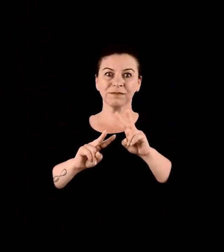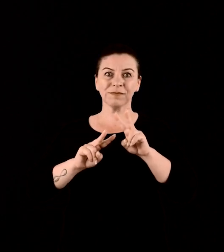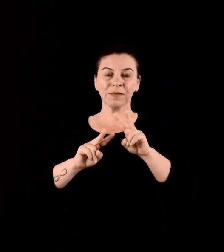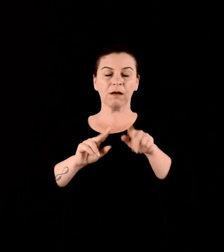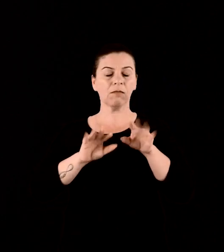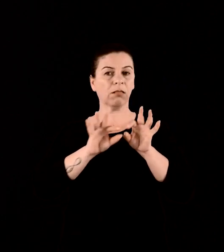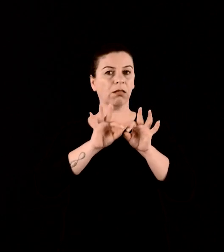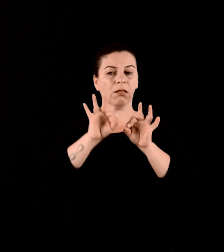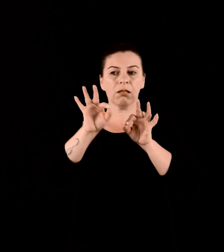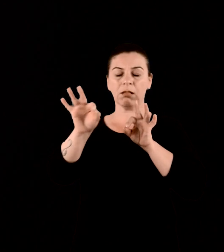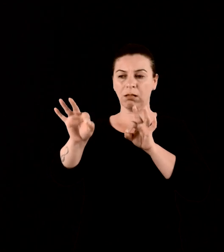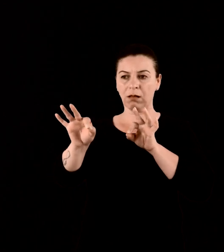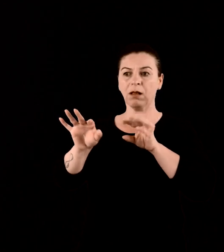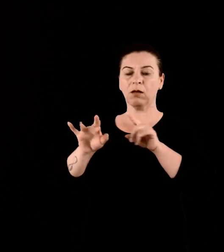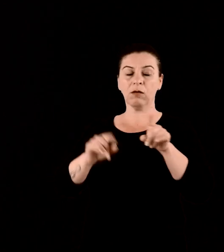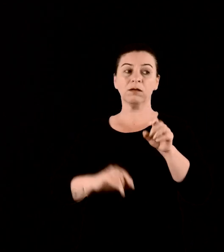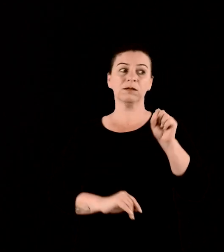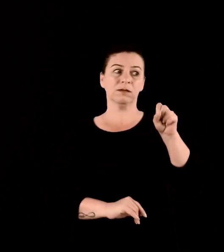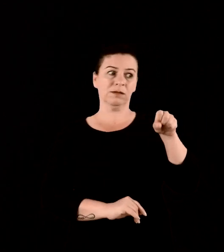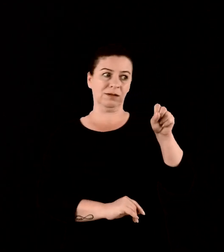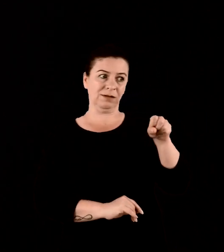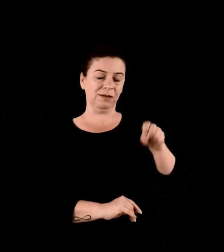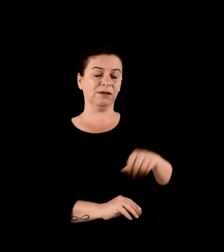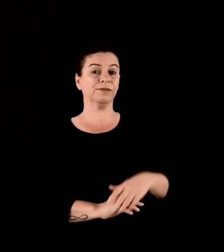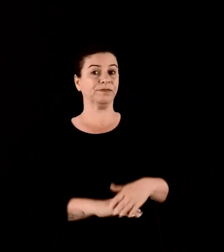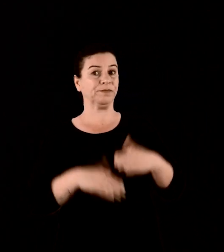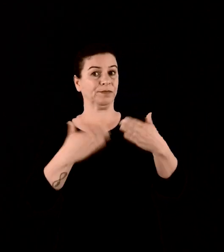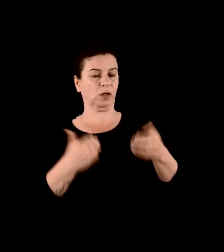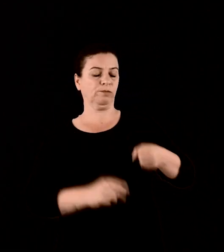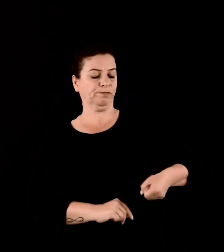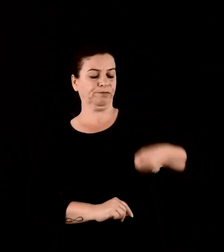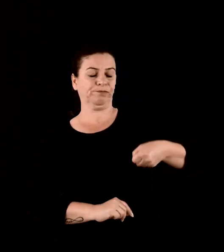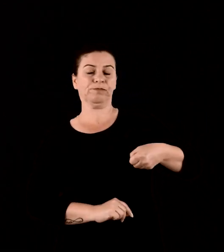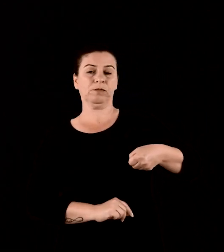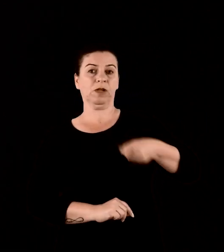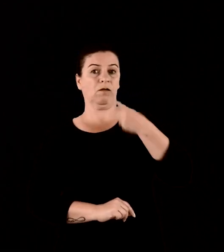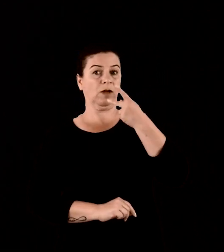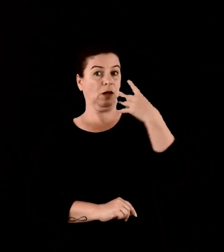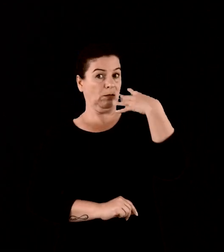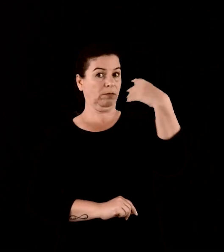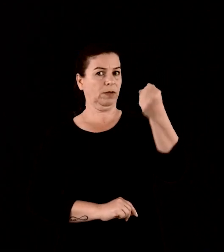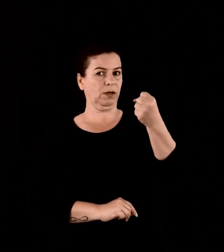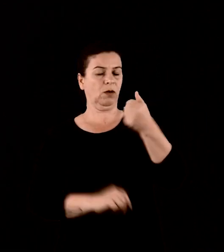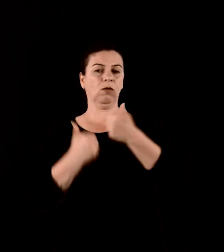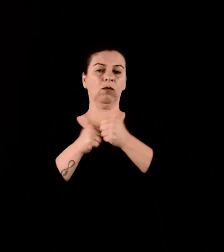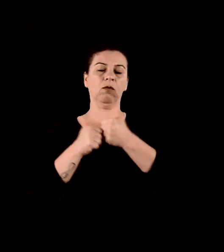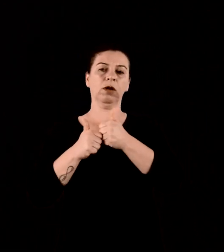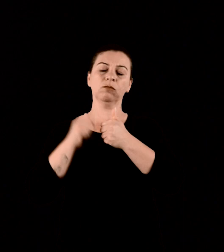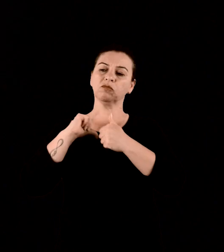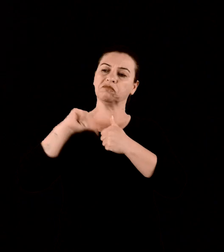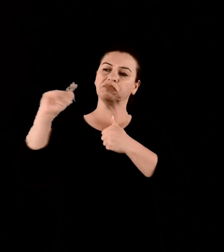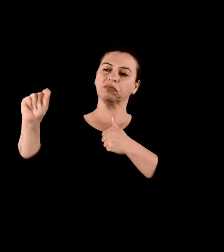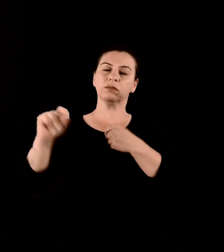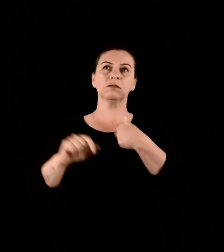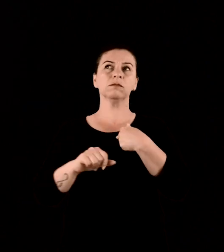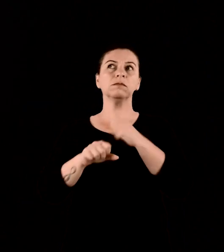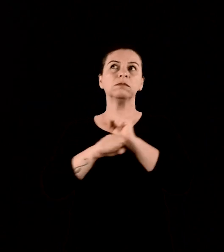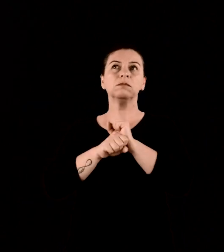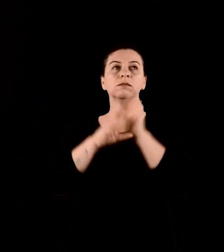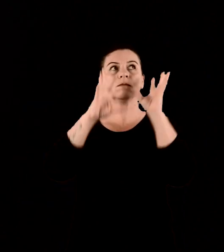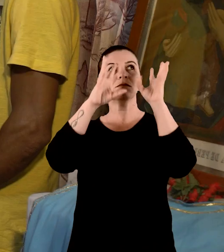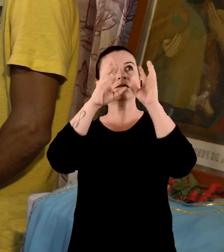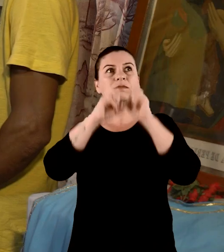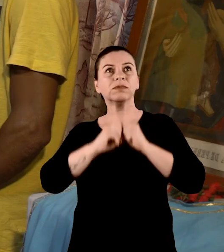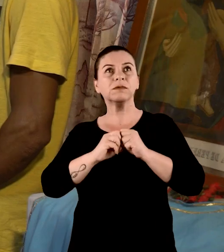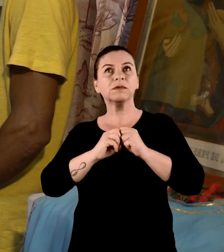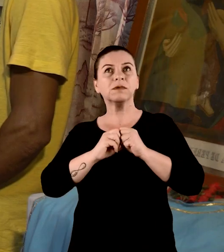pé? Não. Me disseram que iam me pegar lá. Uhum. Eu desci do ônibus com a minha malinha na mão, o ônibus foi embora, eu fiquei naquela escuridão.